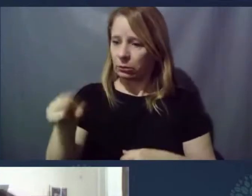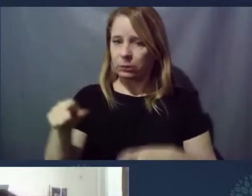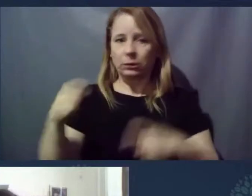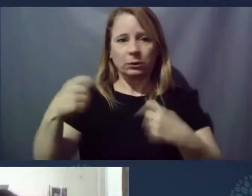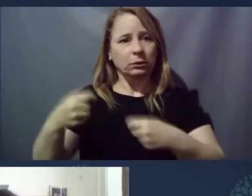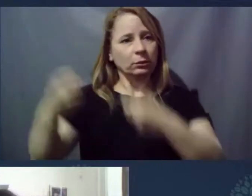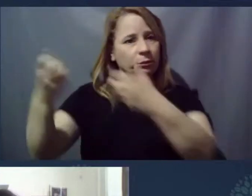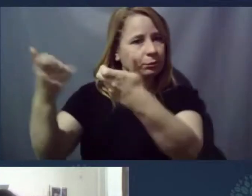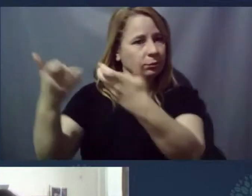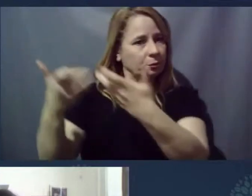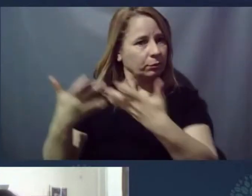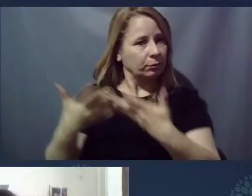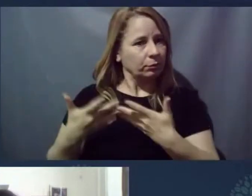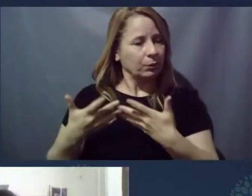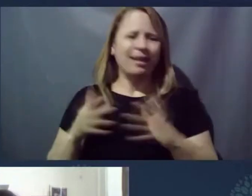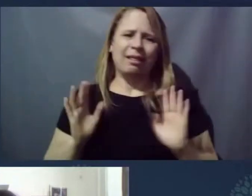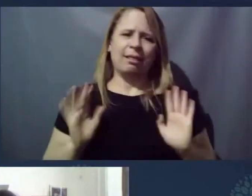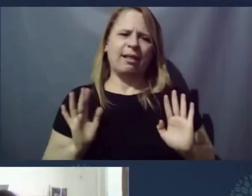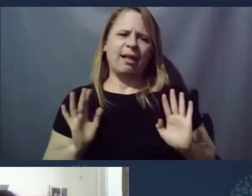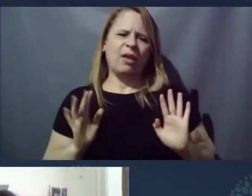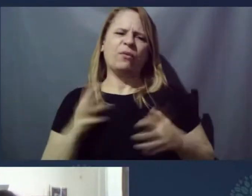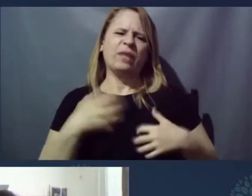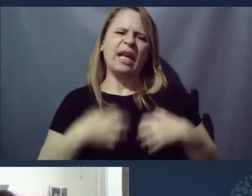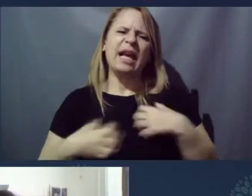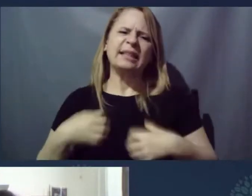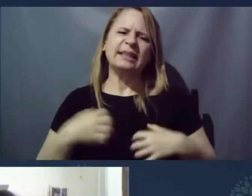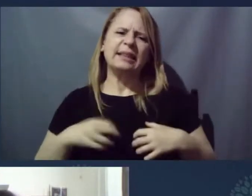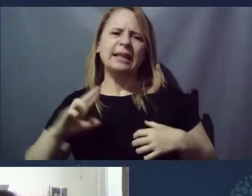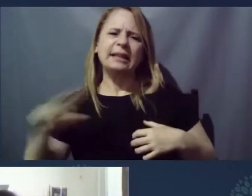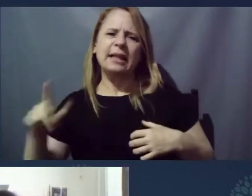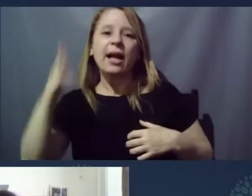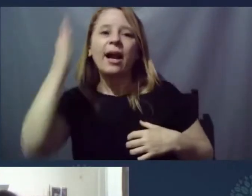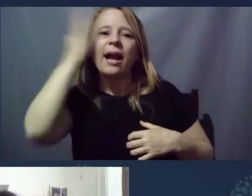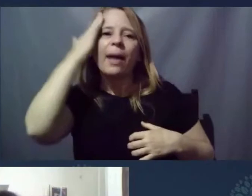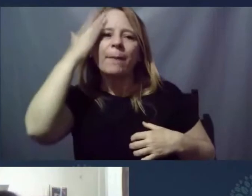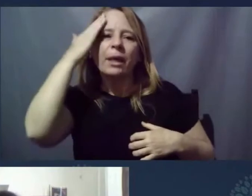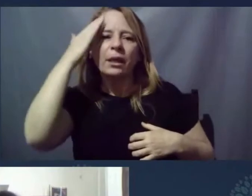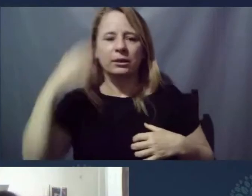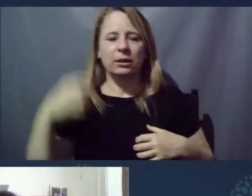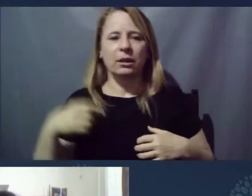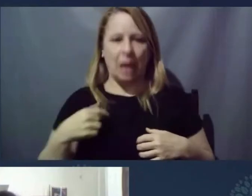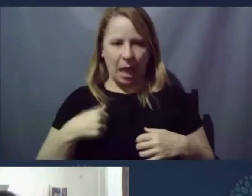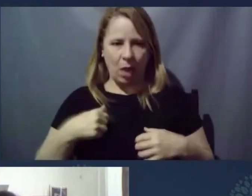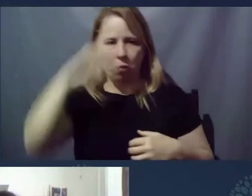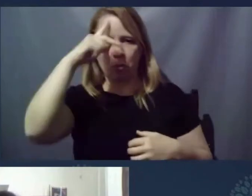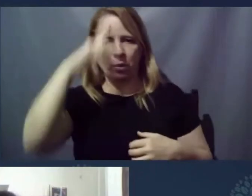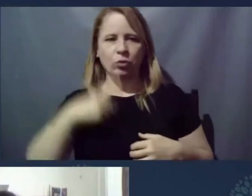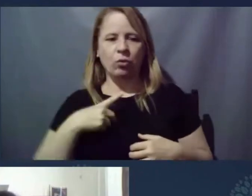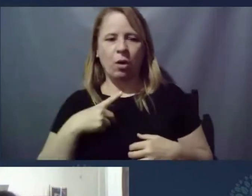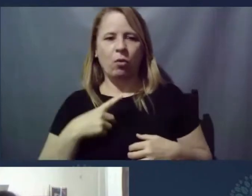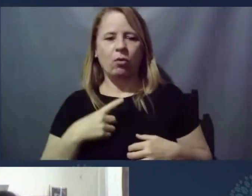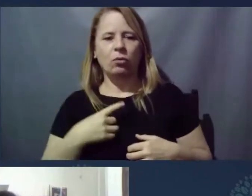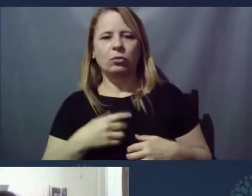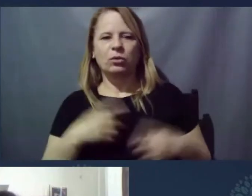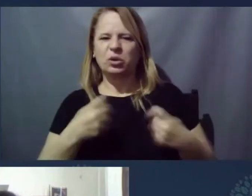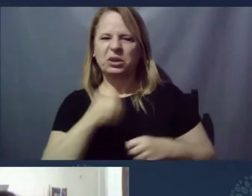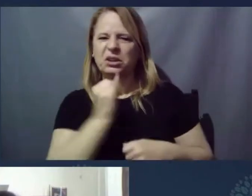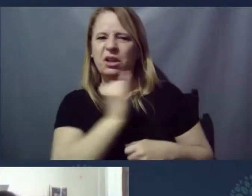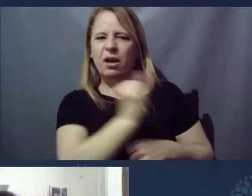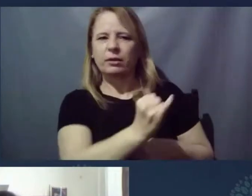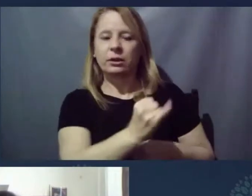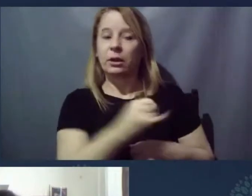às vezes fica assim, não, mas ansiedade é uma coisa da cabeça, eu mesmo resolvo. Não é verdade. É uma doença como qualquer